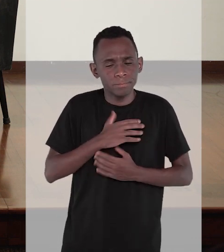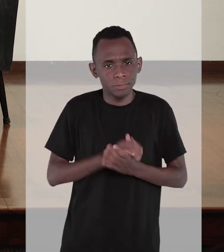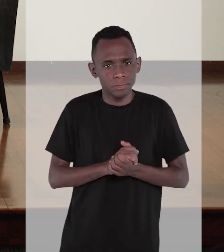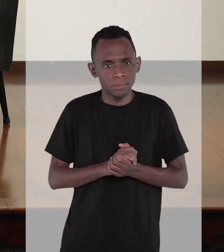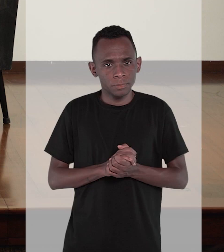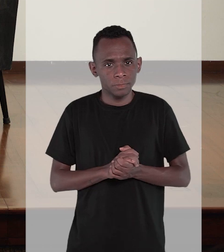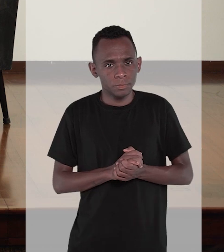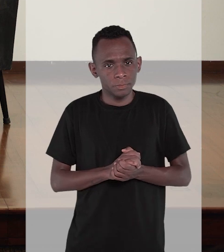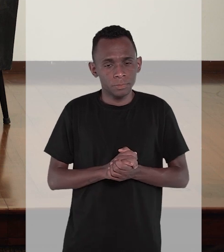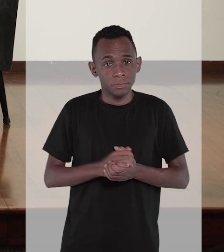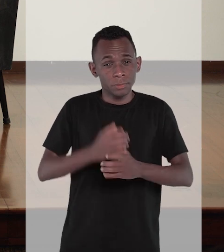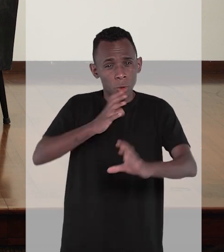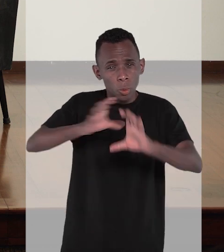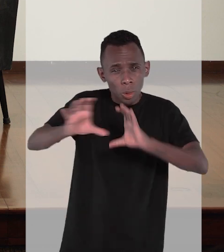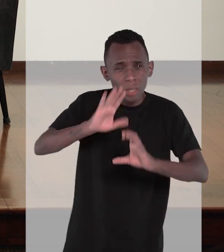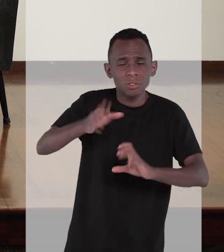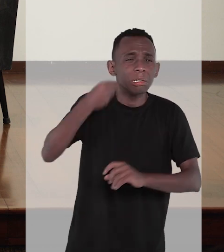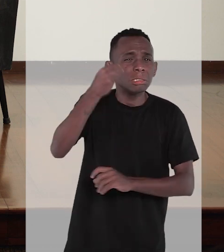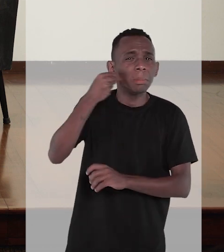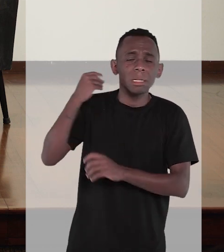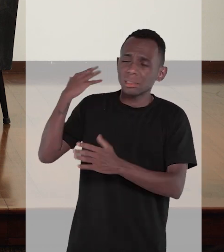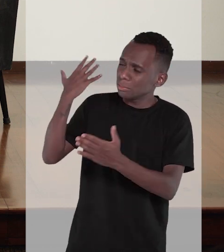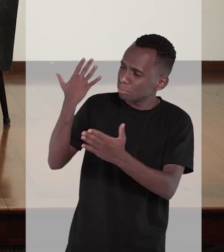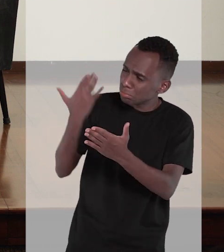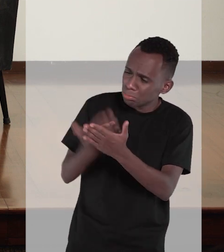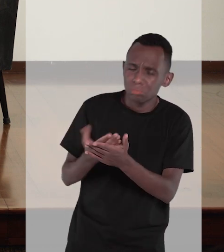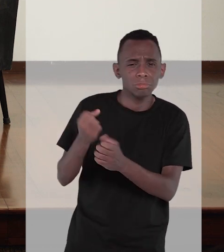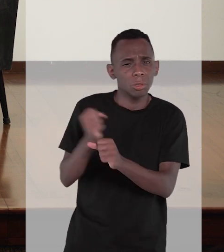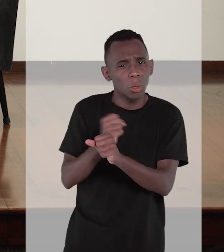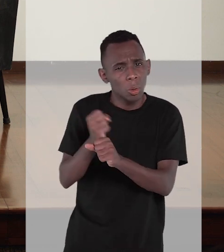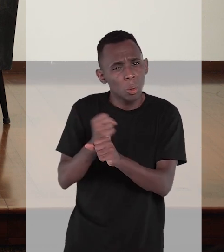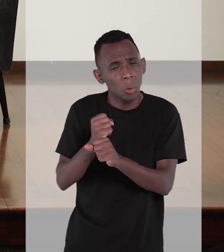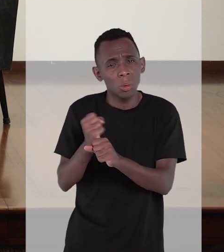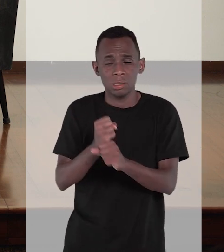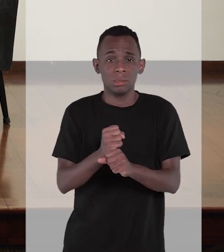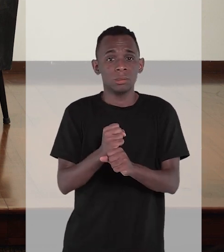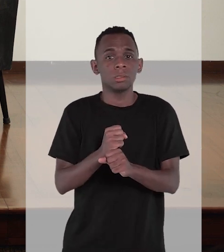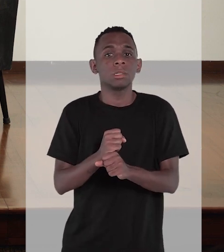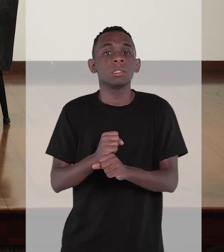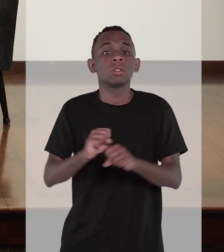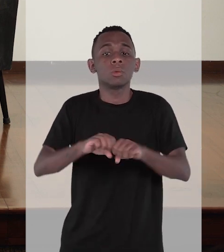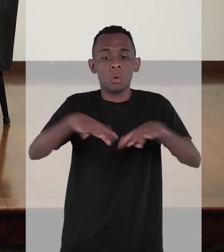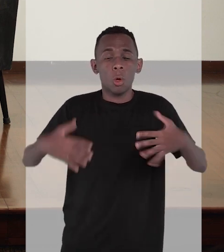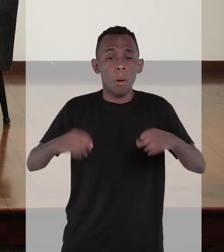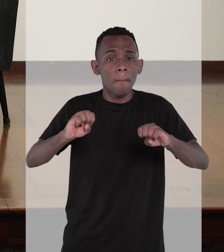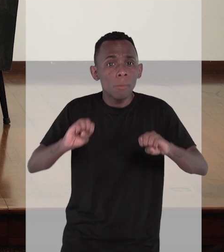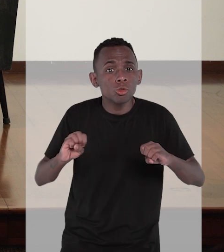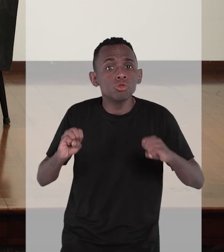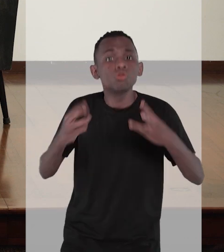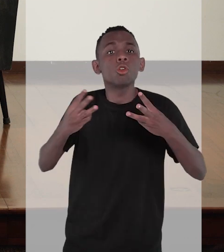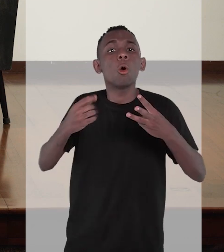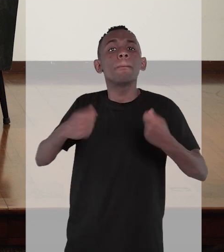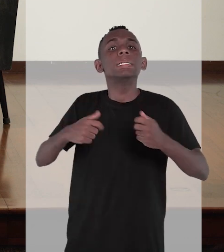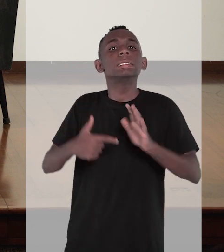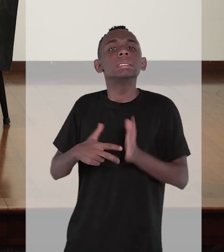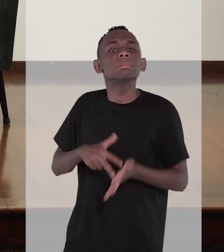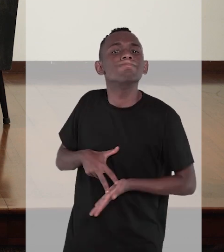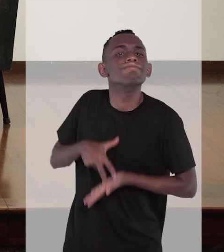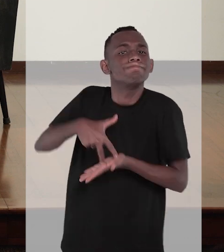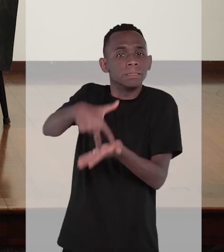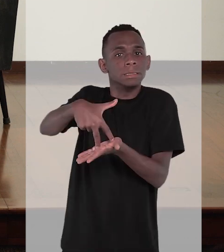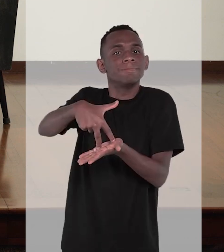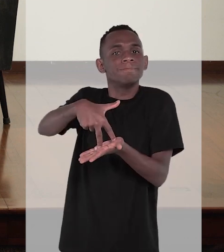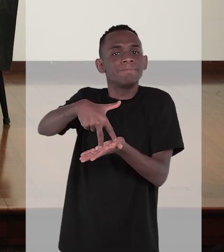uma... o que eu ia dizer não era isso. Eu ia dizer que eu canto há tantos anos, né? Você vai para o palco, você está na boca da cena, você tem